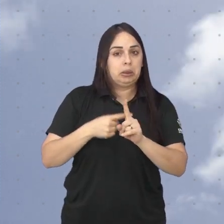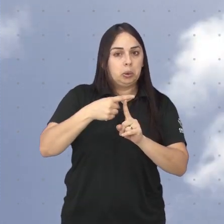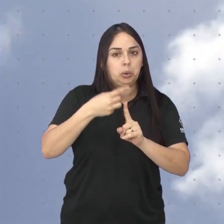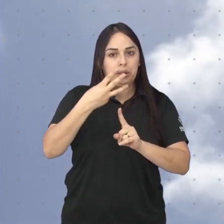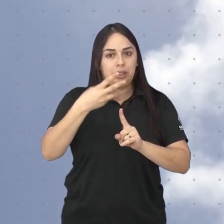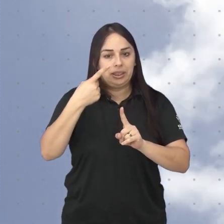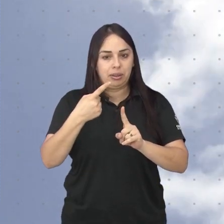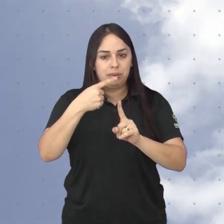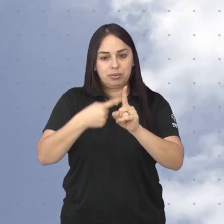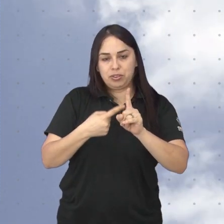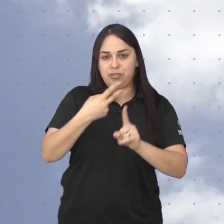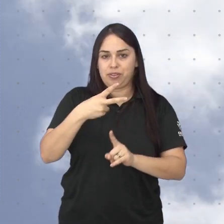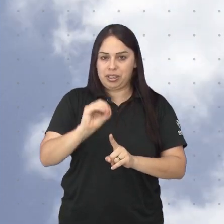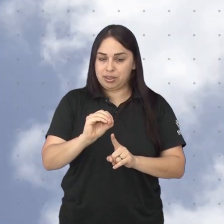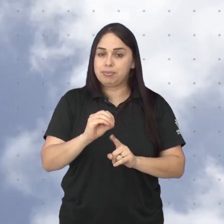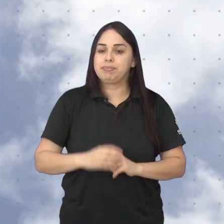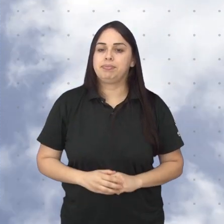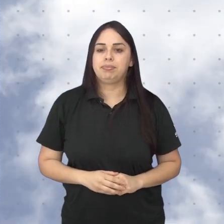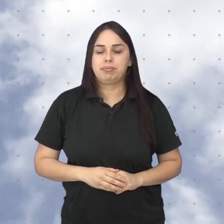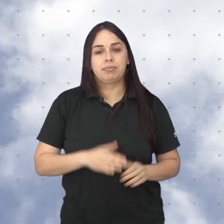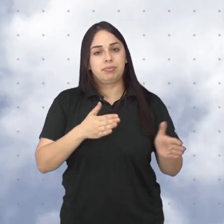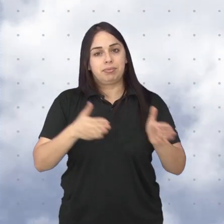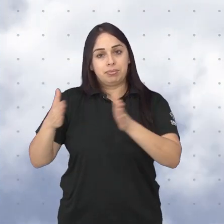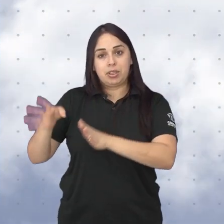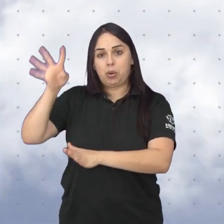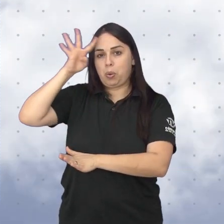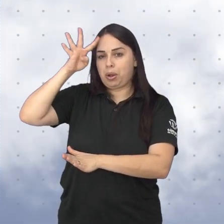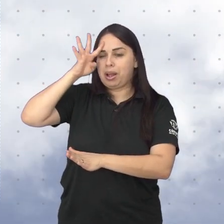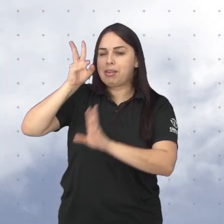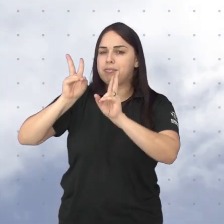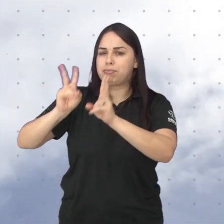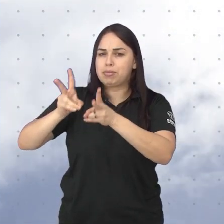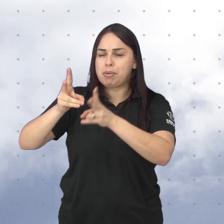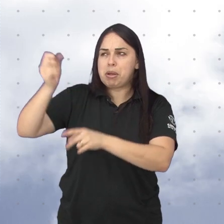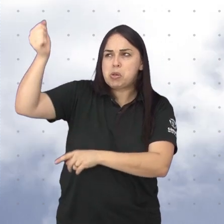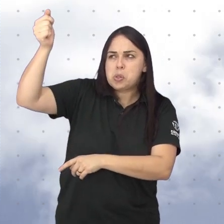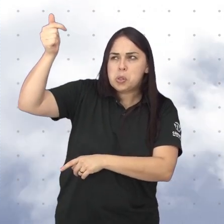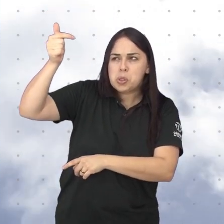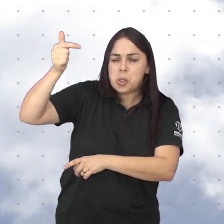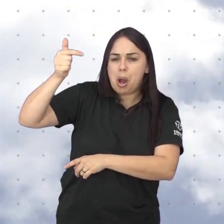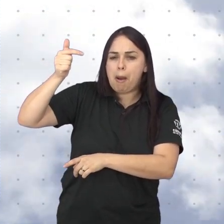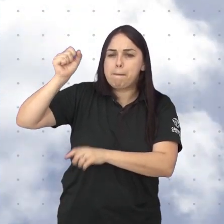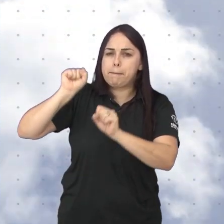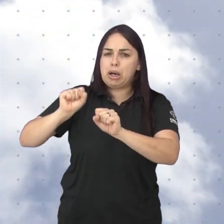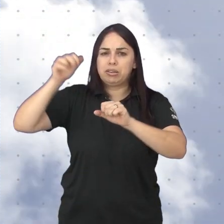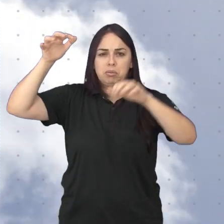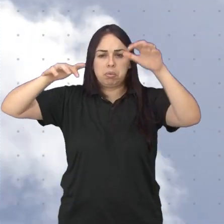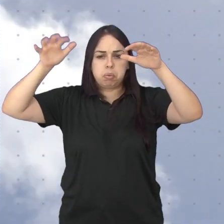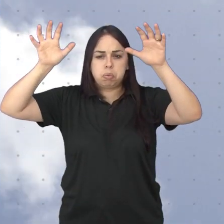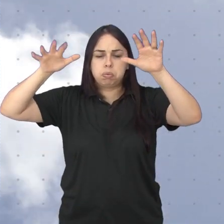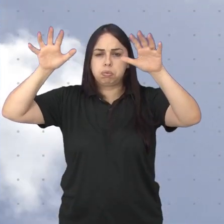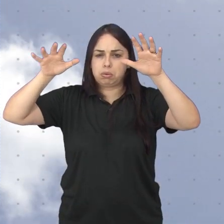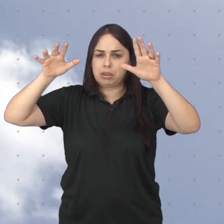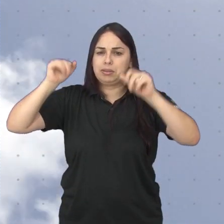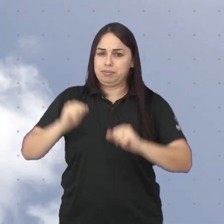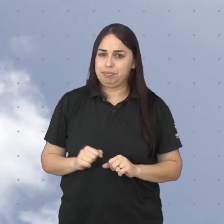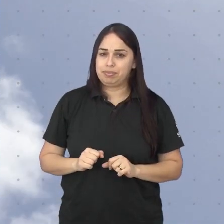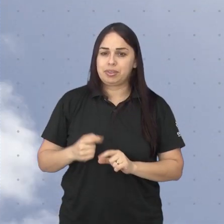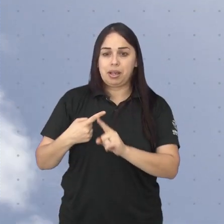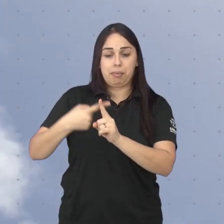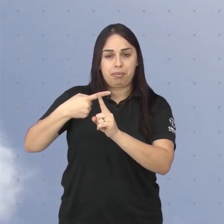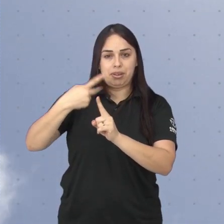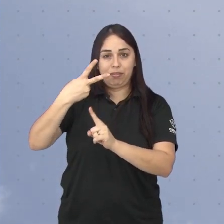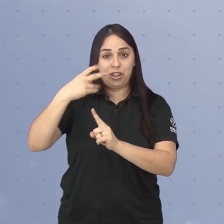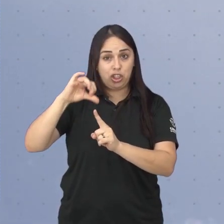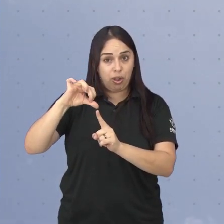de 31 e mínima de 20 graus. A quarta-feira também será de sol e chances de pancadas de chuva ao longo do dia.